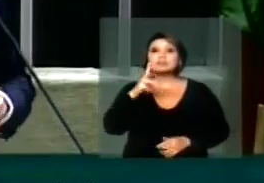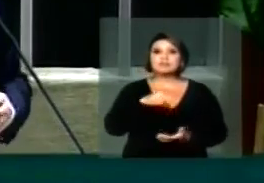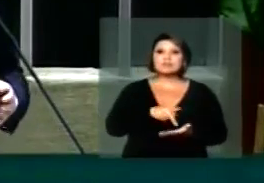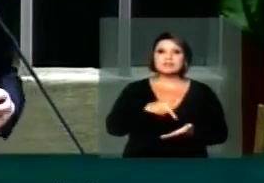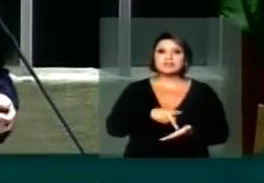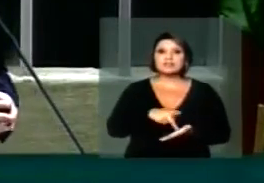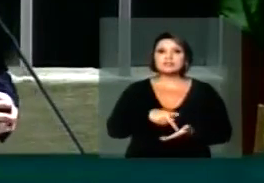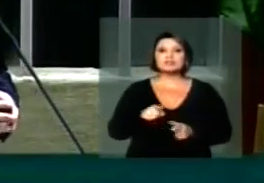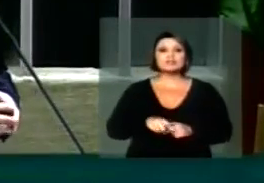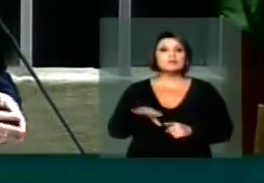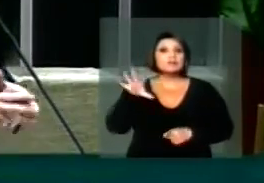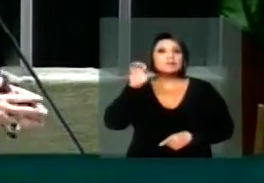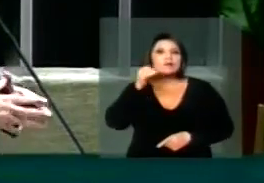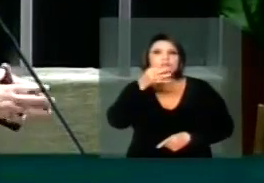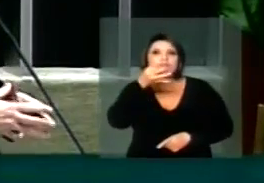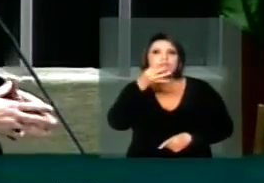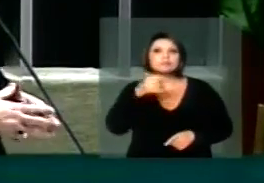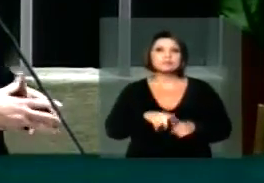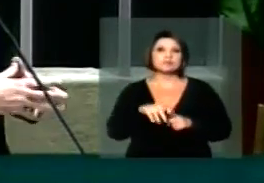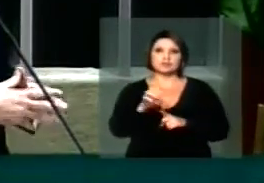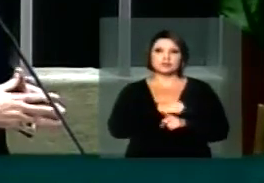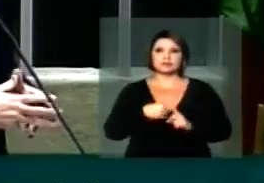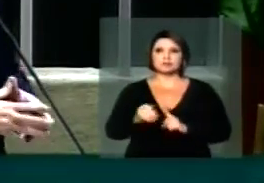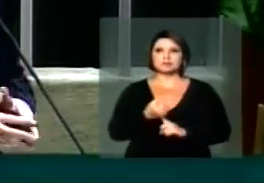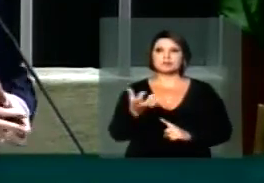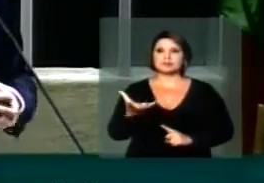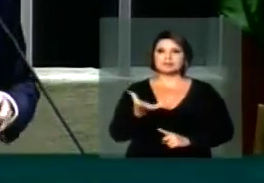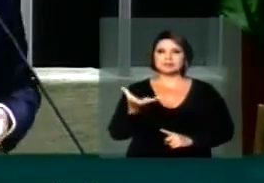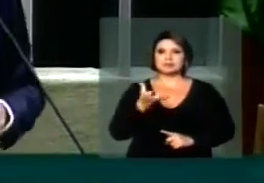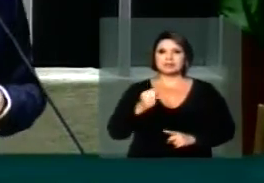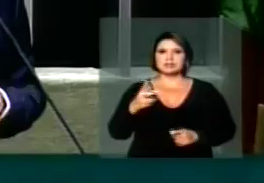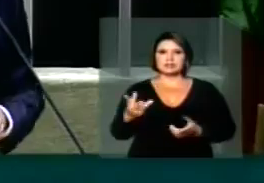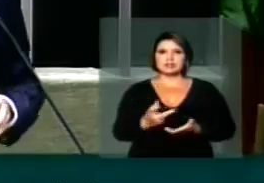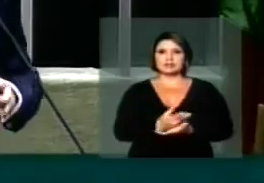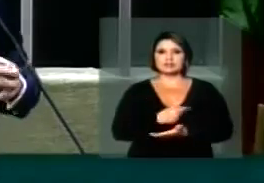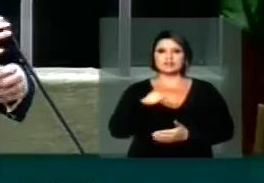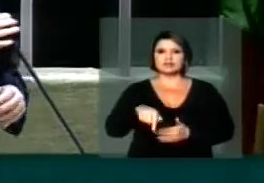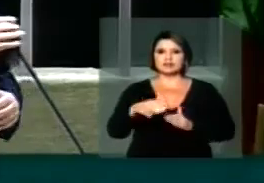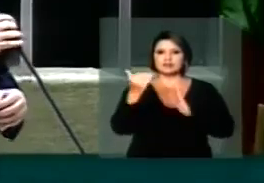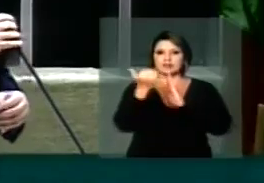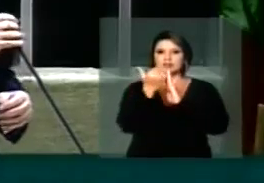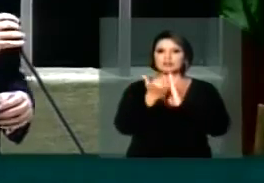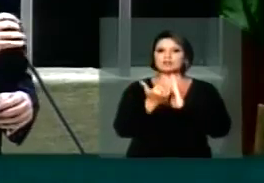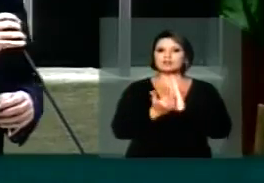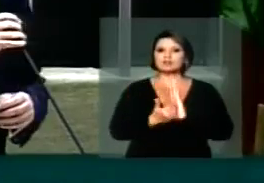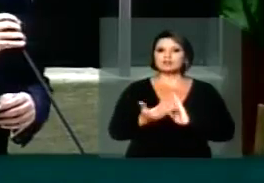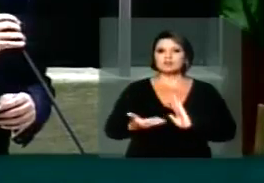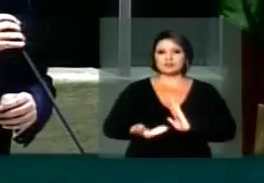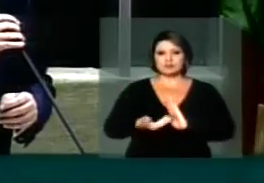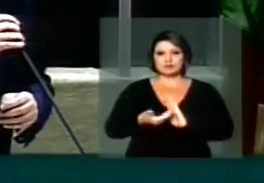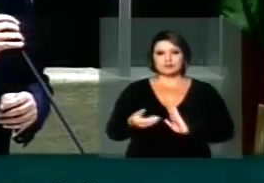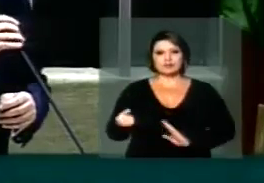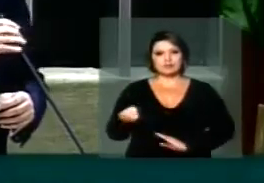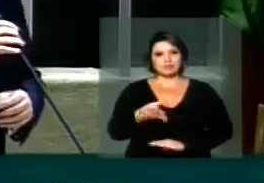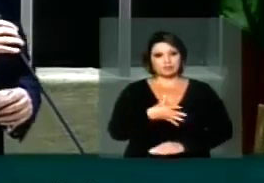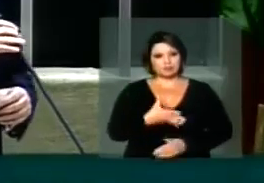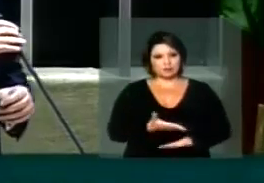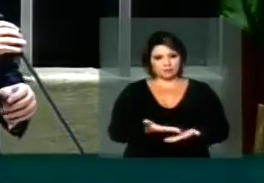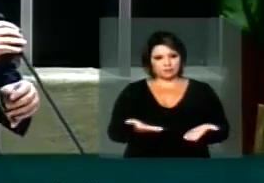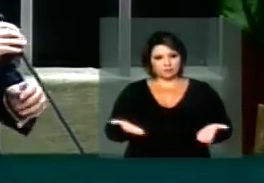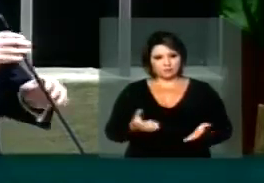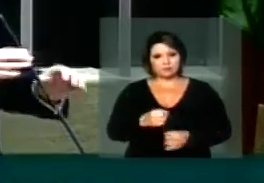diferenças, ouvir aquilo que a sociedade quer que a Câmara paute a partir dessa nova